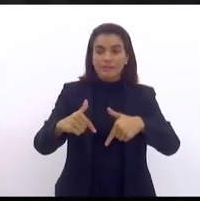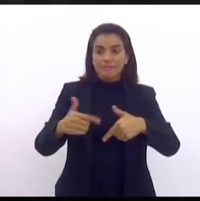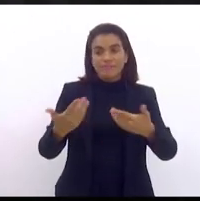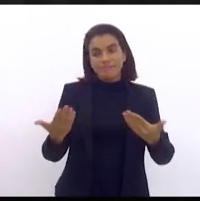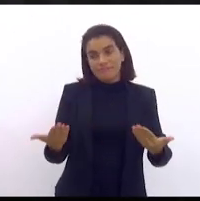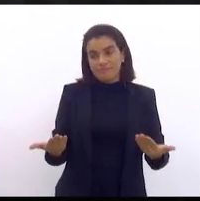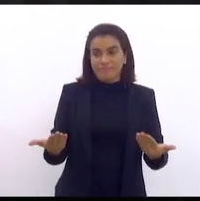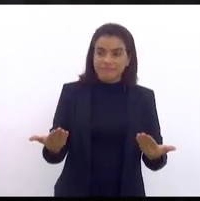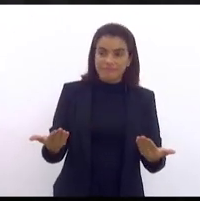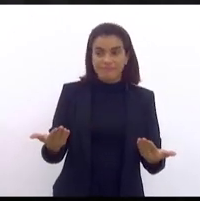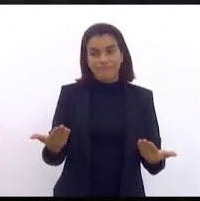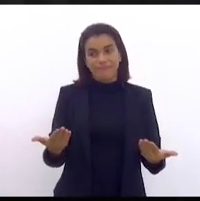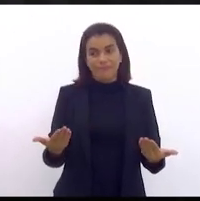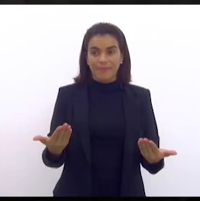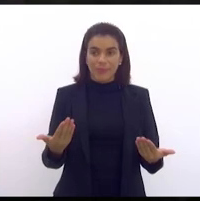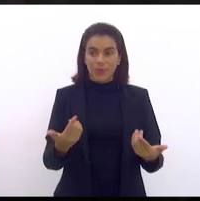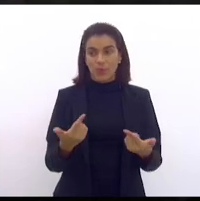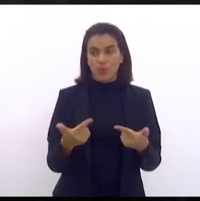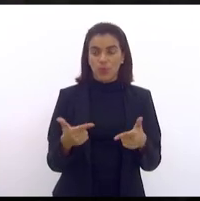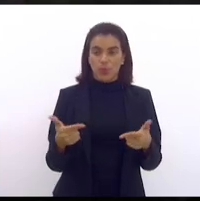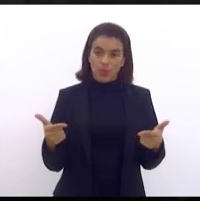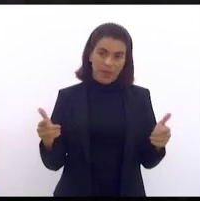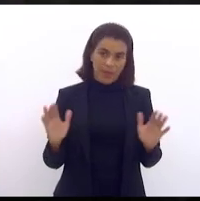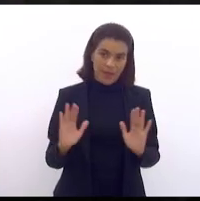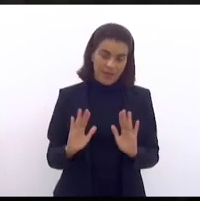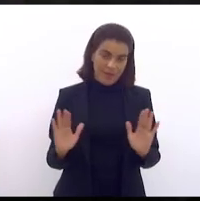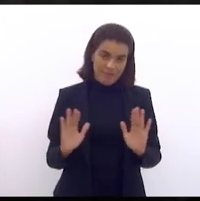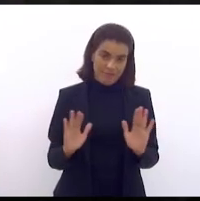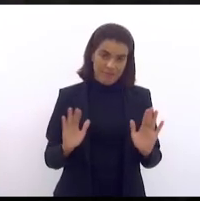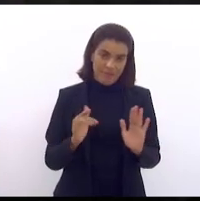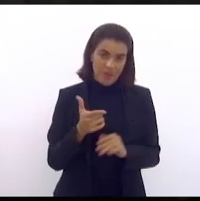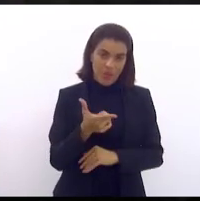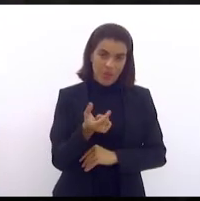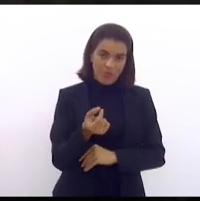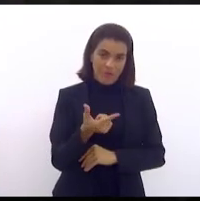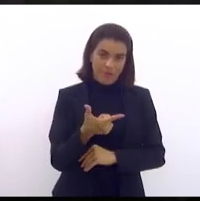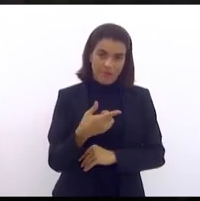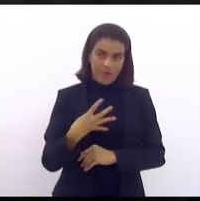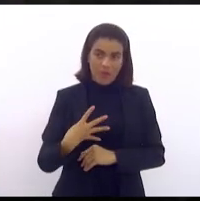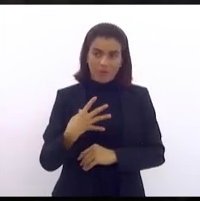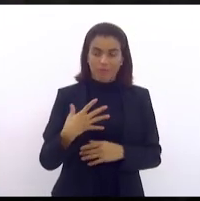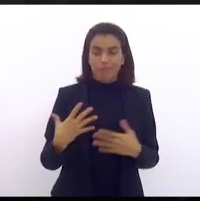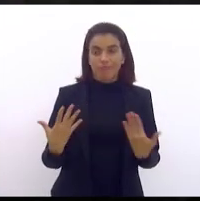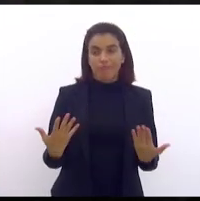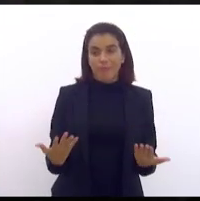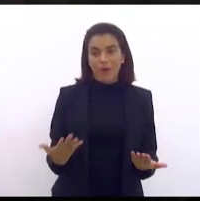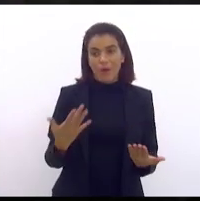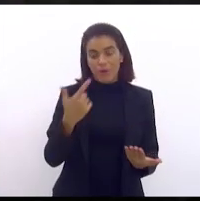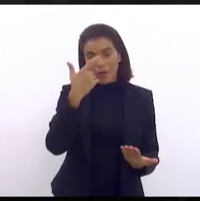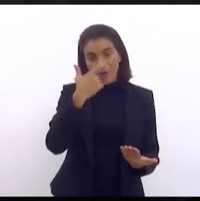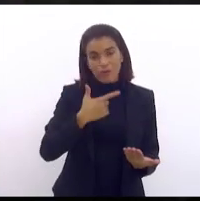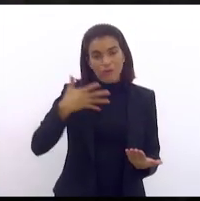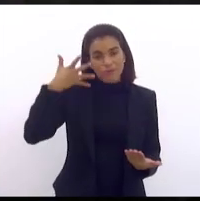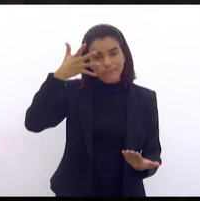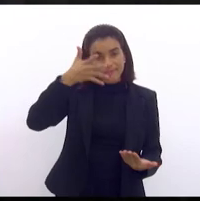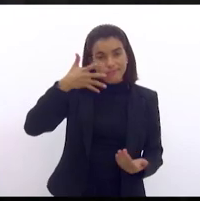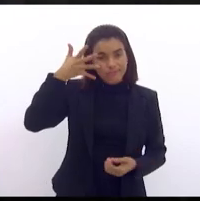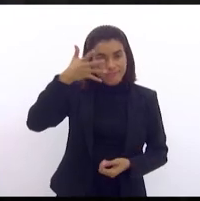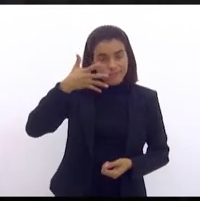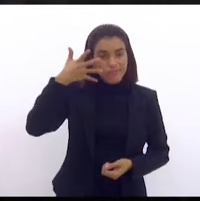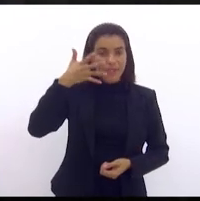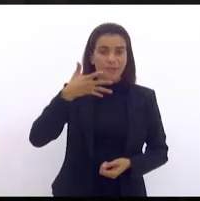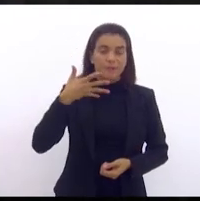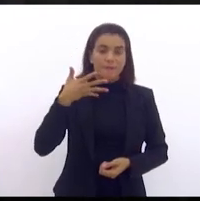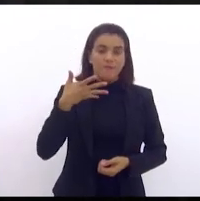ou não terá mais nenhum efeito para 2024 então tô aqui fazendo essa fala de